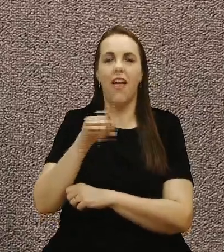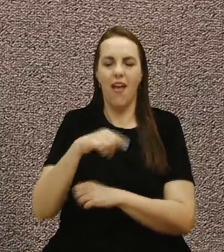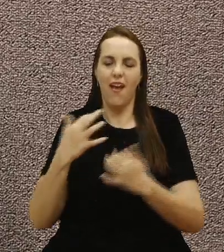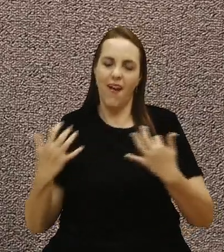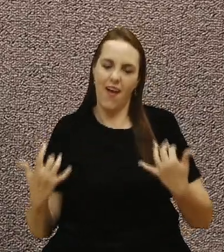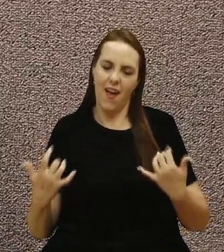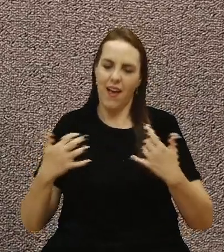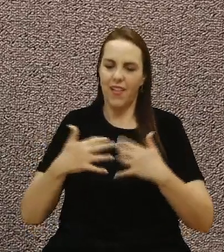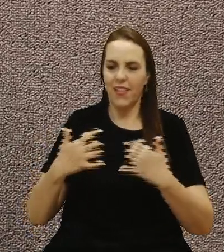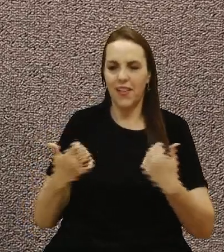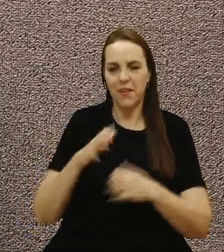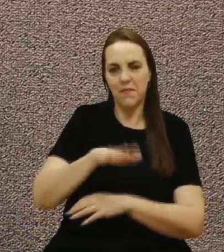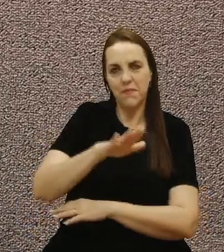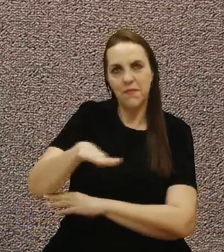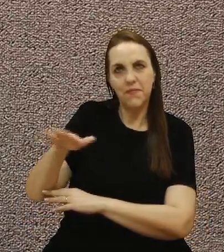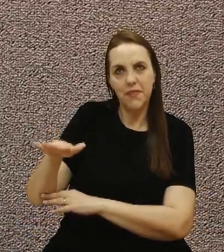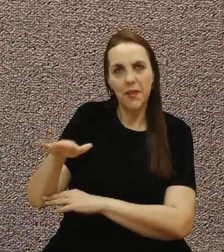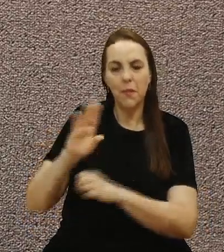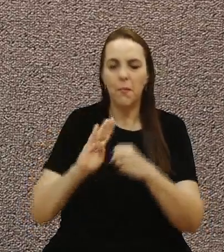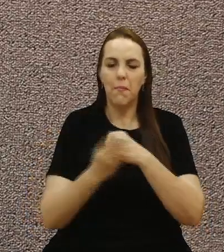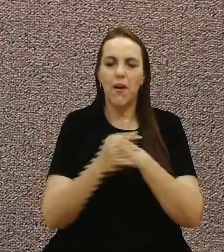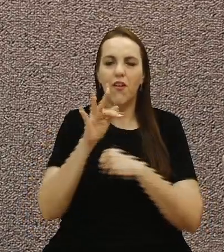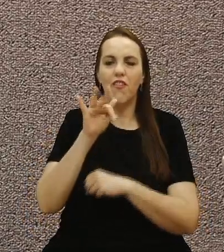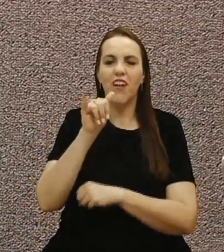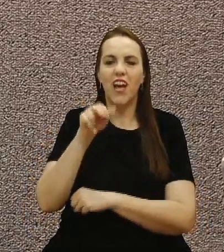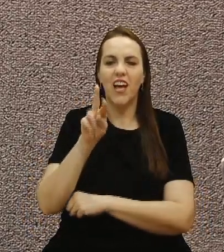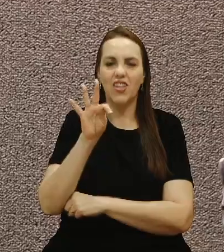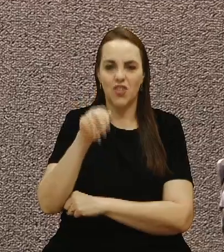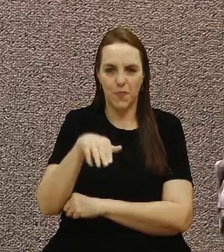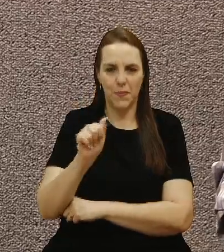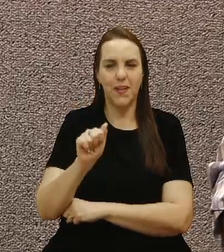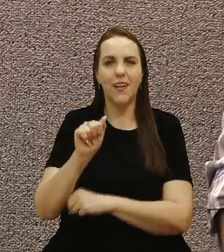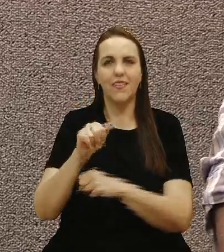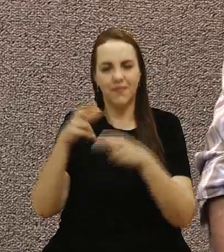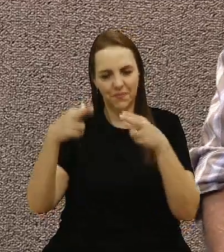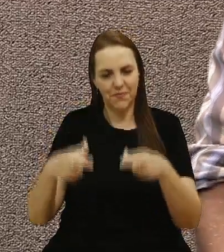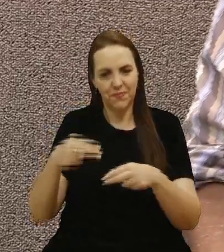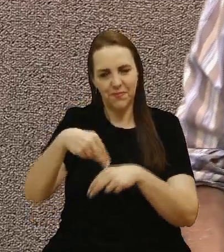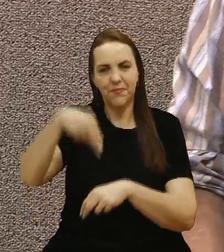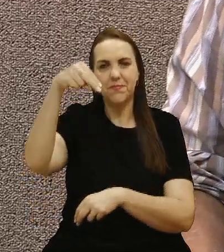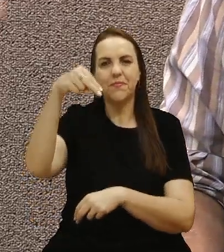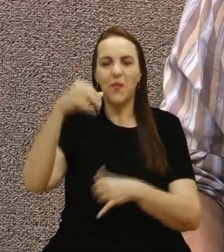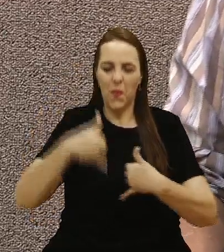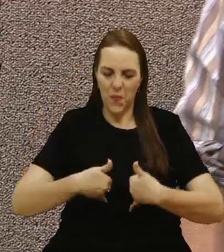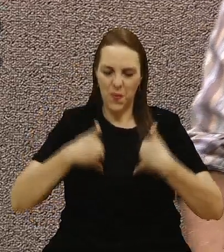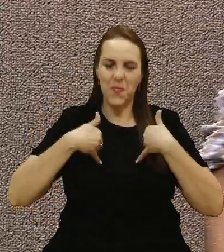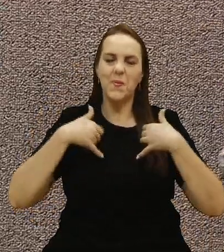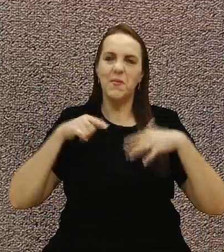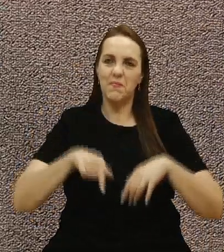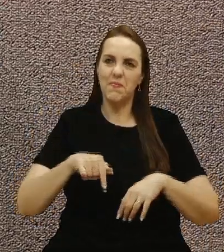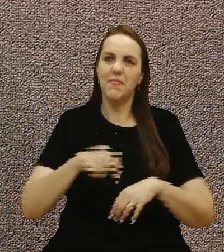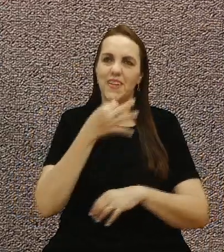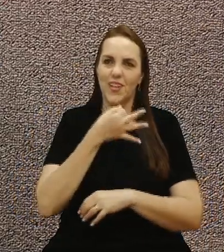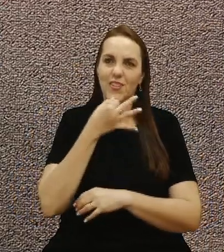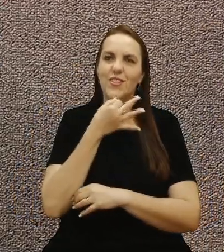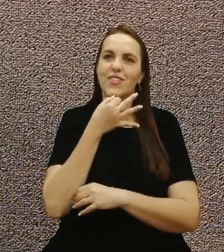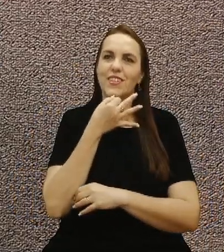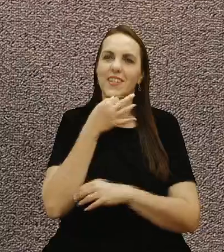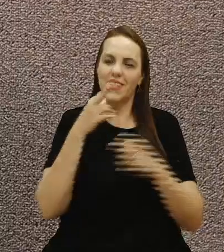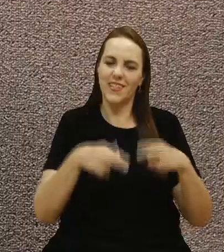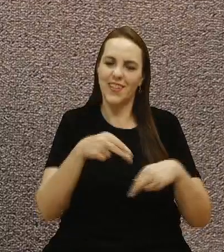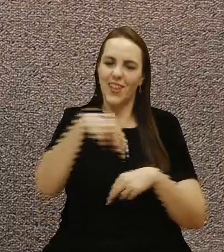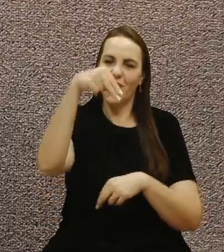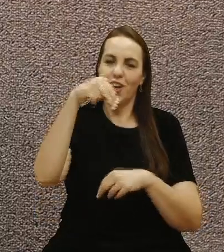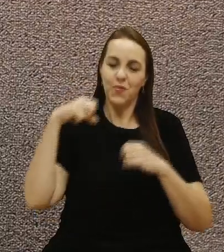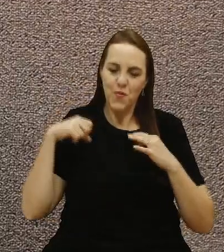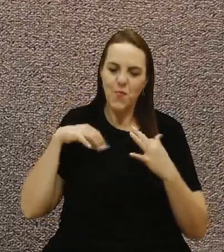do bairro Fátima, da Zona Norte, né? Orgulho para Caxias, para a Zona Norte e para o mundo. Que